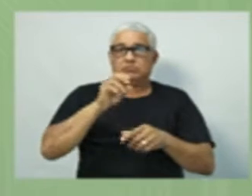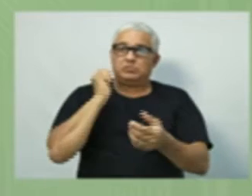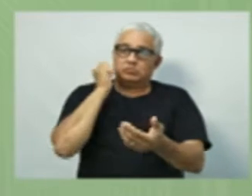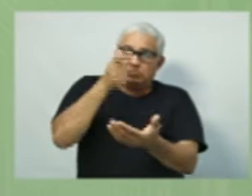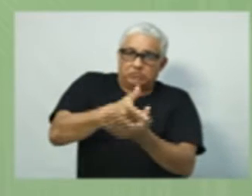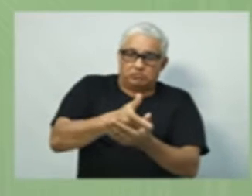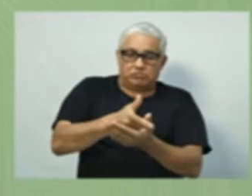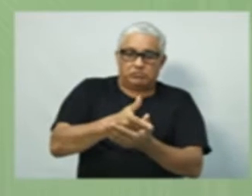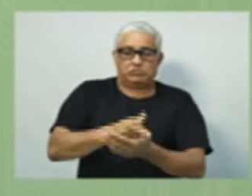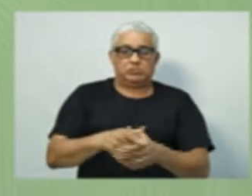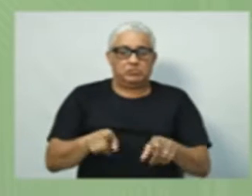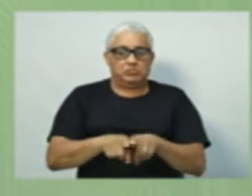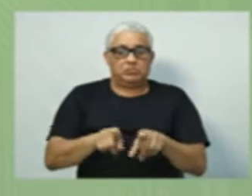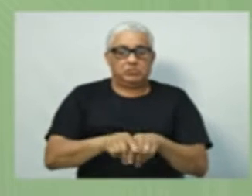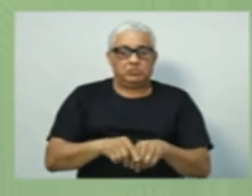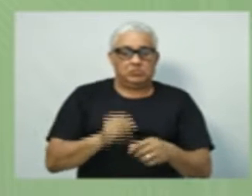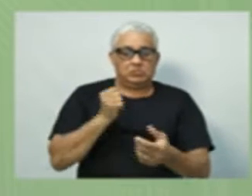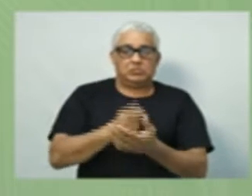provisões